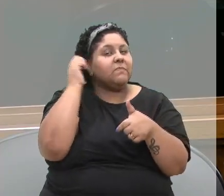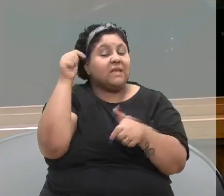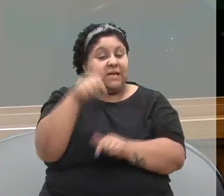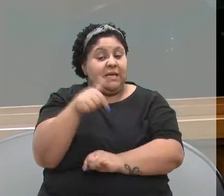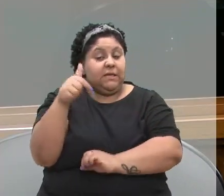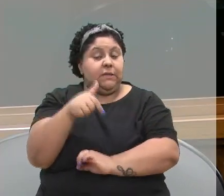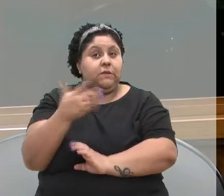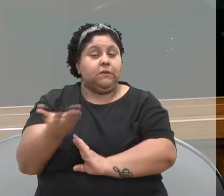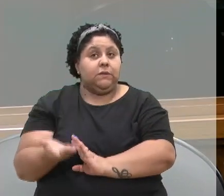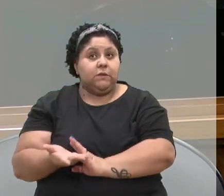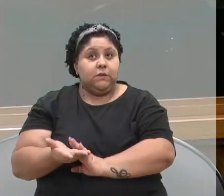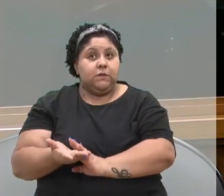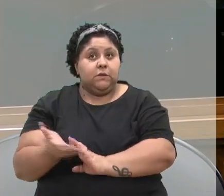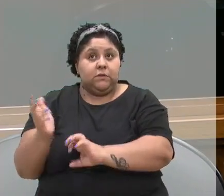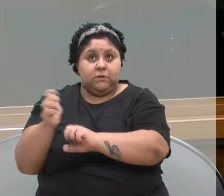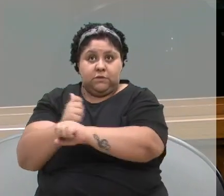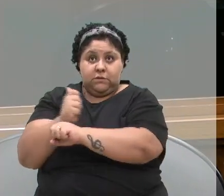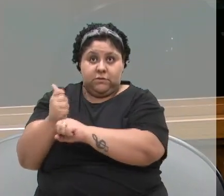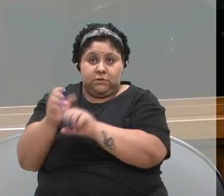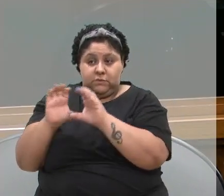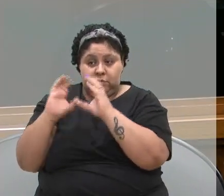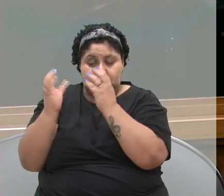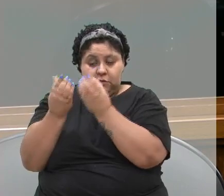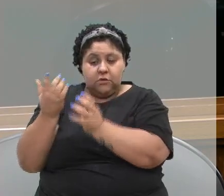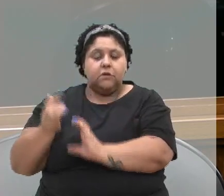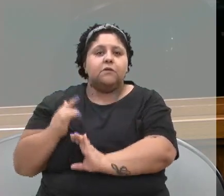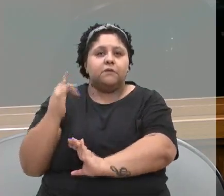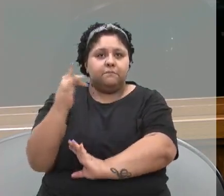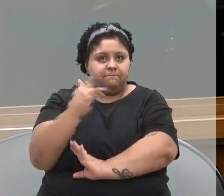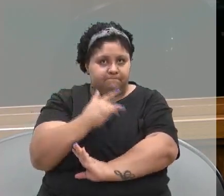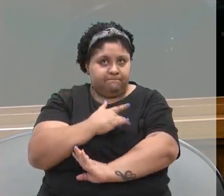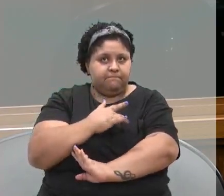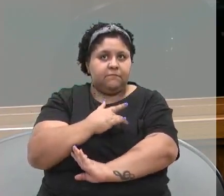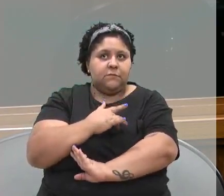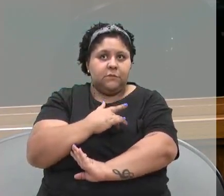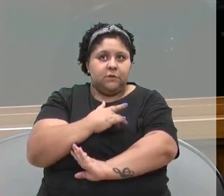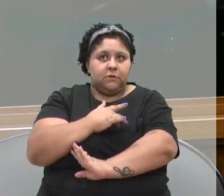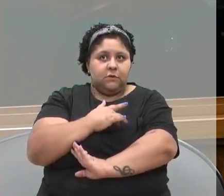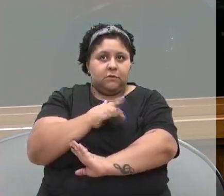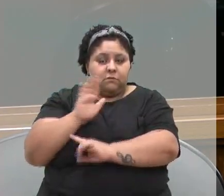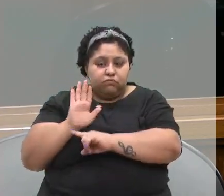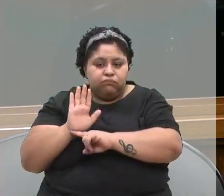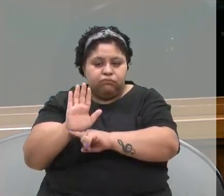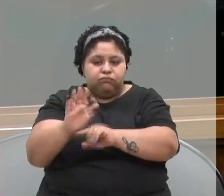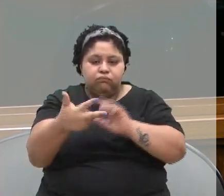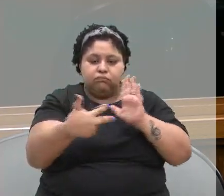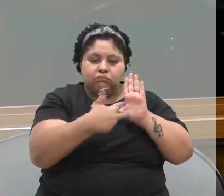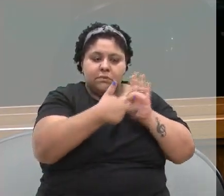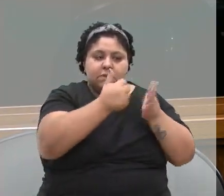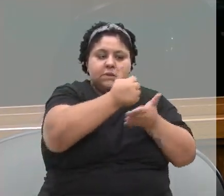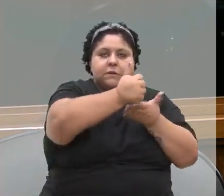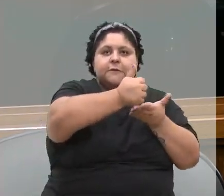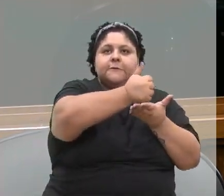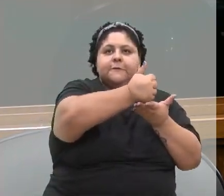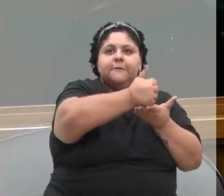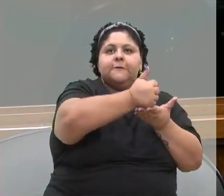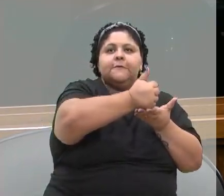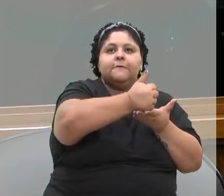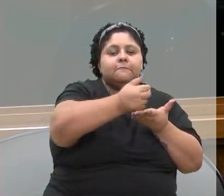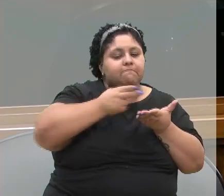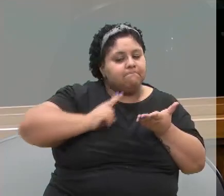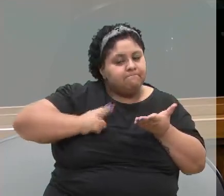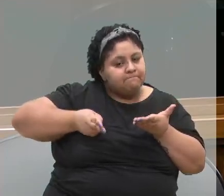aqui os agentes comunitários de saúde, que estão lá auxiliando a atenção básica e que